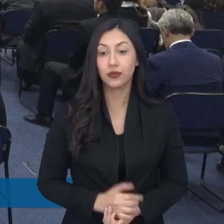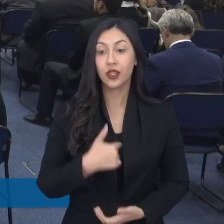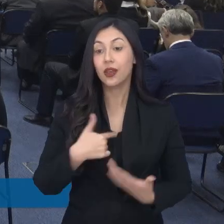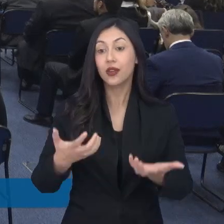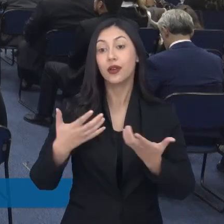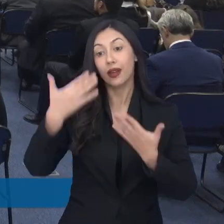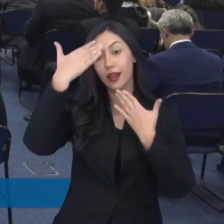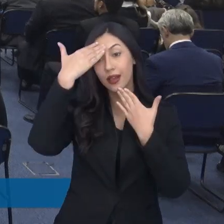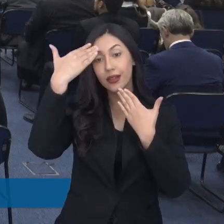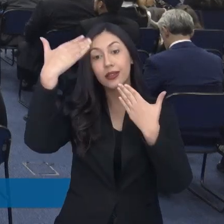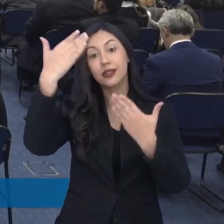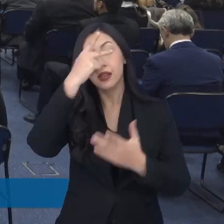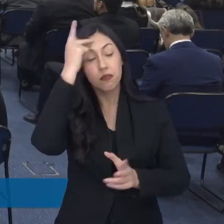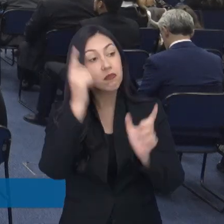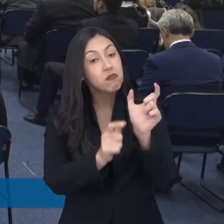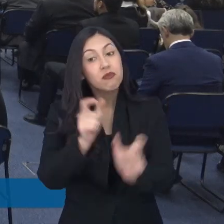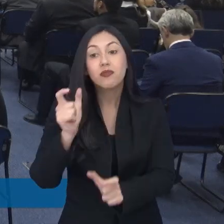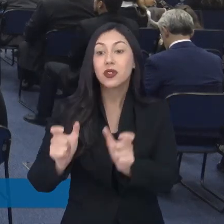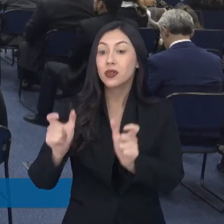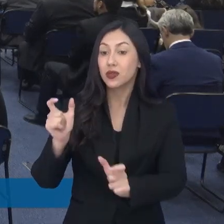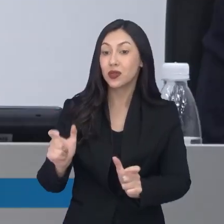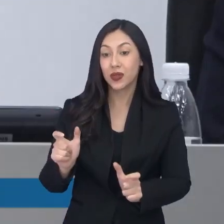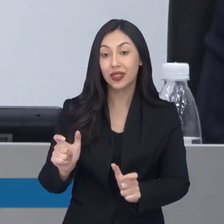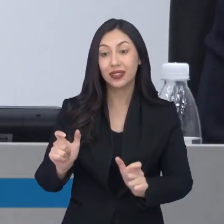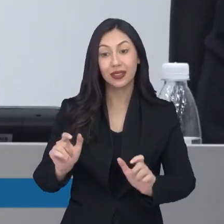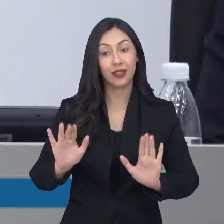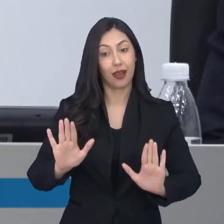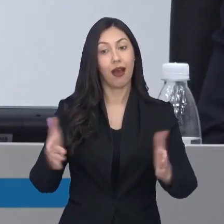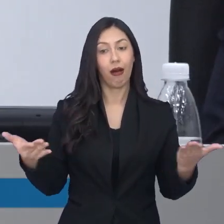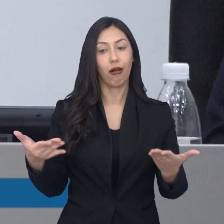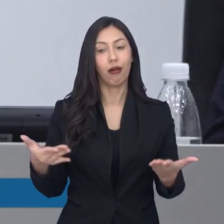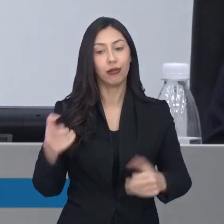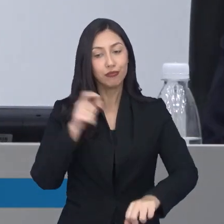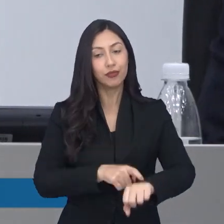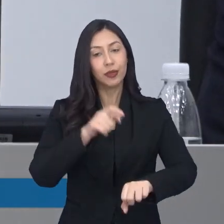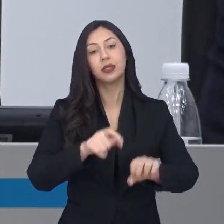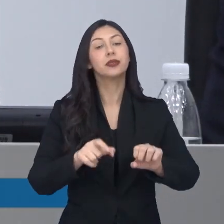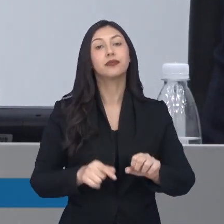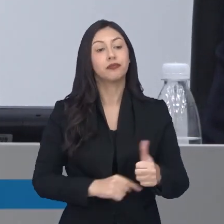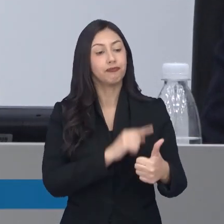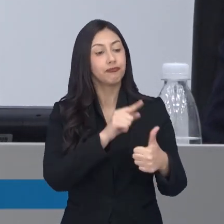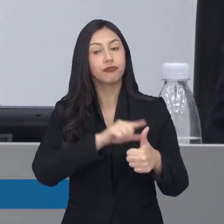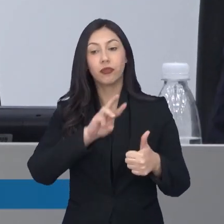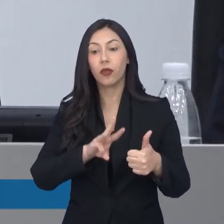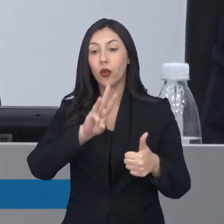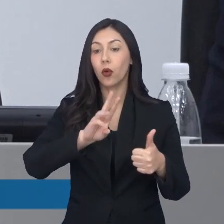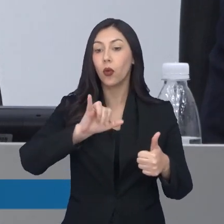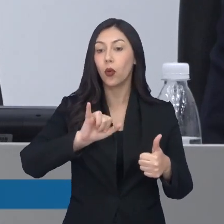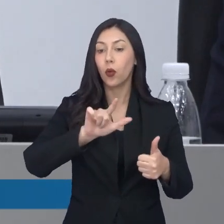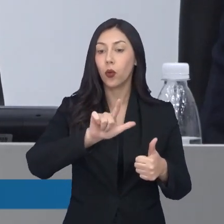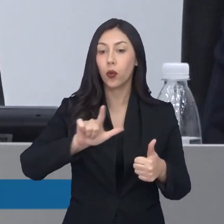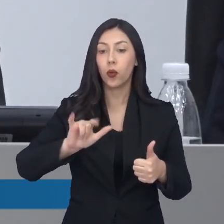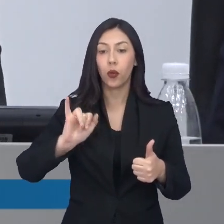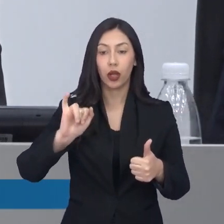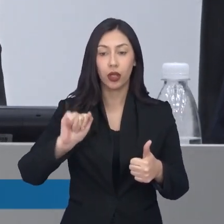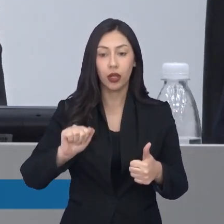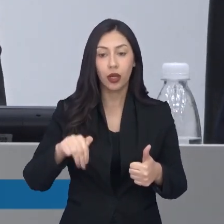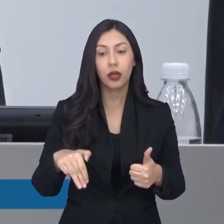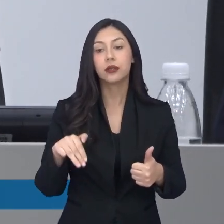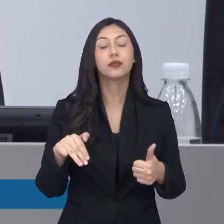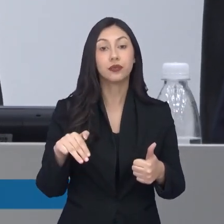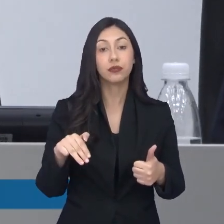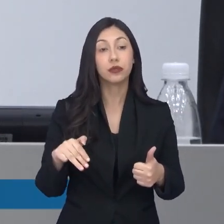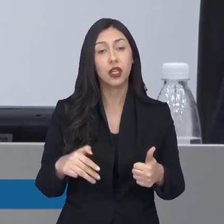havia citado, mas deixei por esse momento ao doutor William, que trouxe